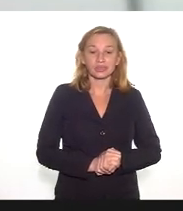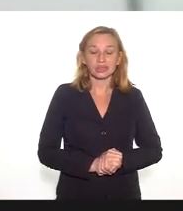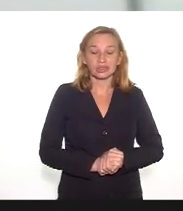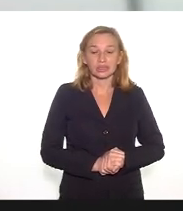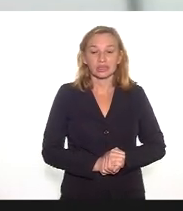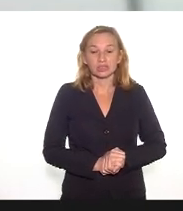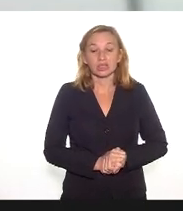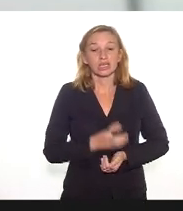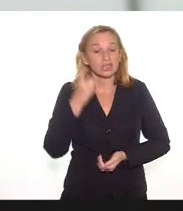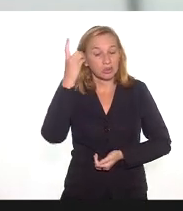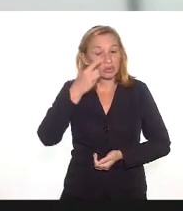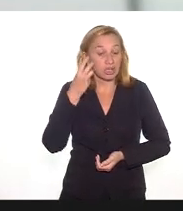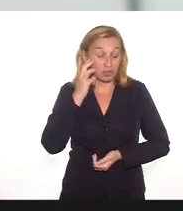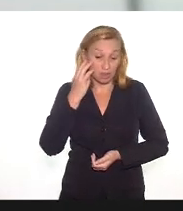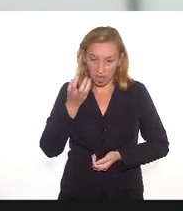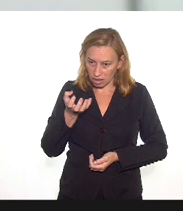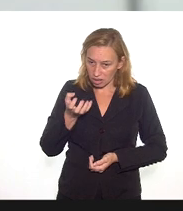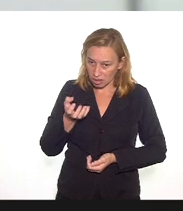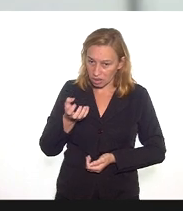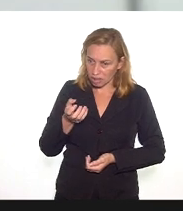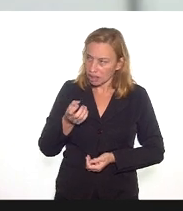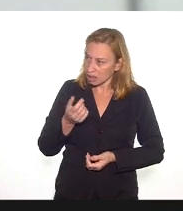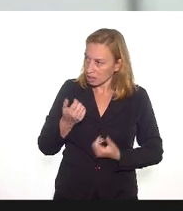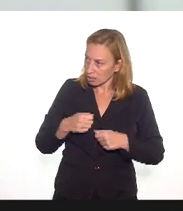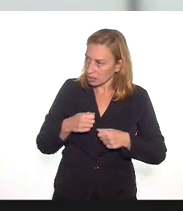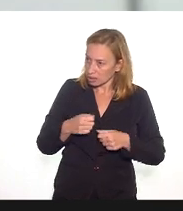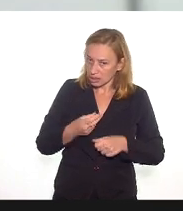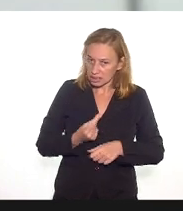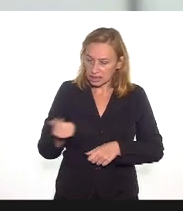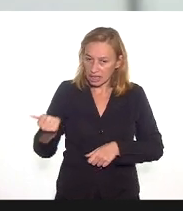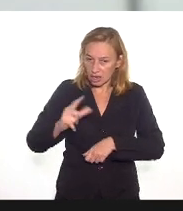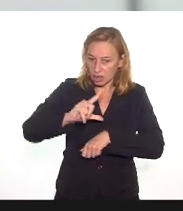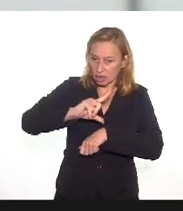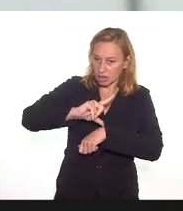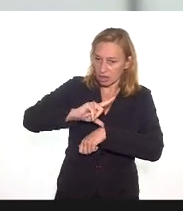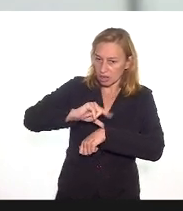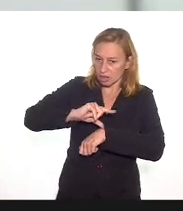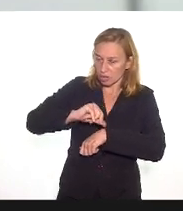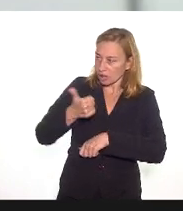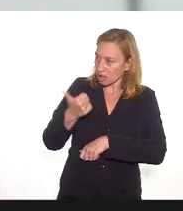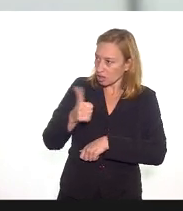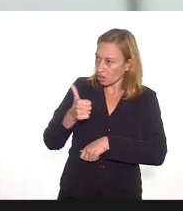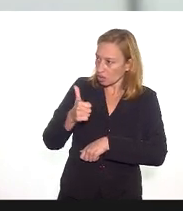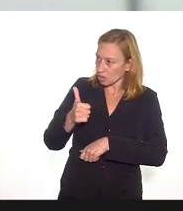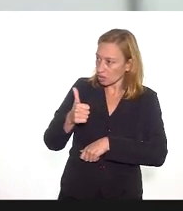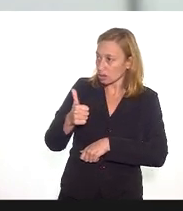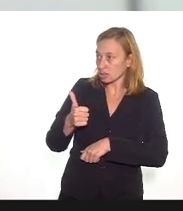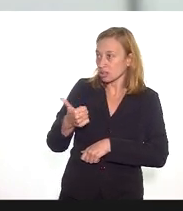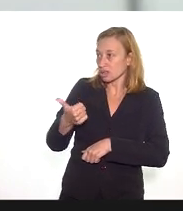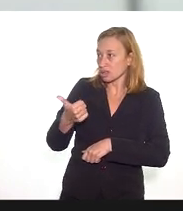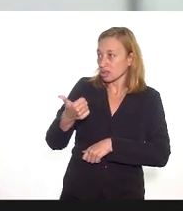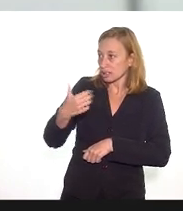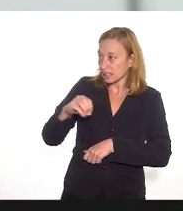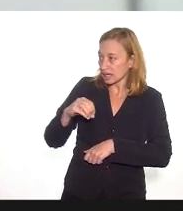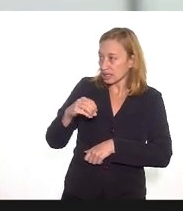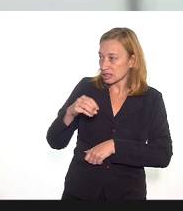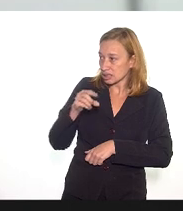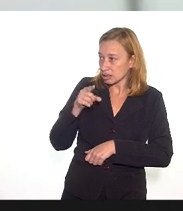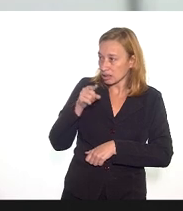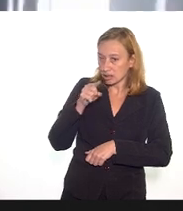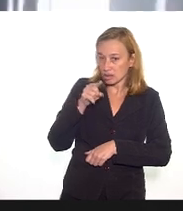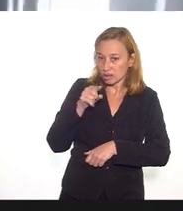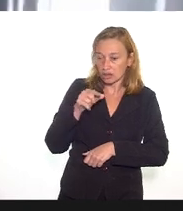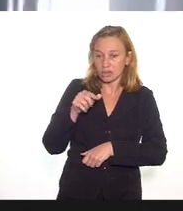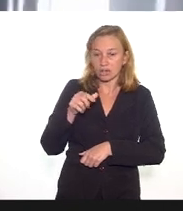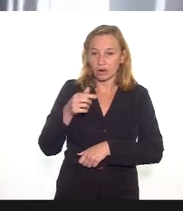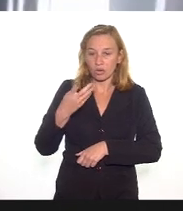oitivas. Deputado Valdec Carneiro, o senhor tem que sair 11 horas, são 10h43. Eu acho que é a sua hora de se pronunciar, por favor. Muito